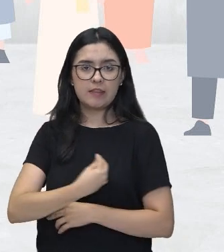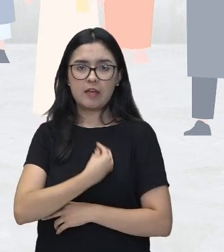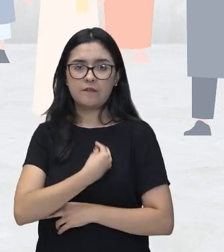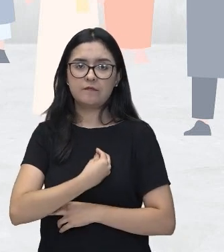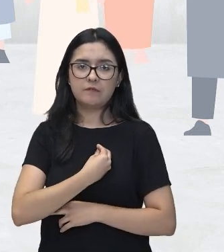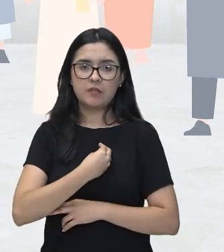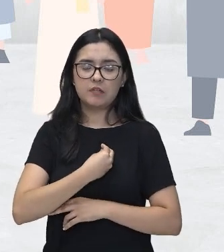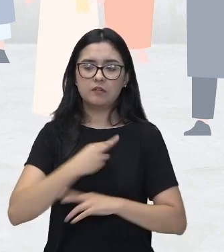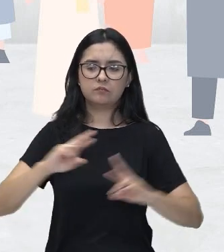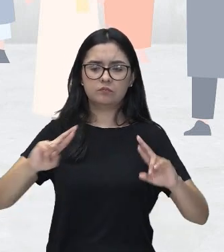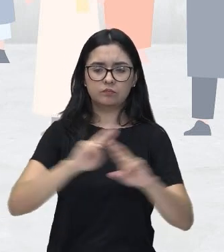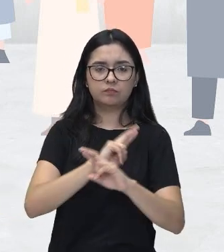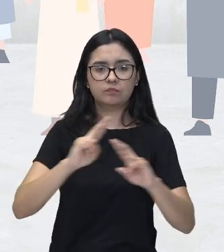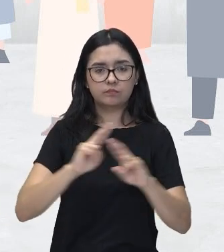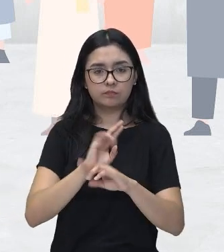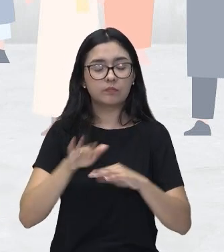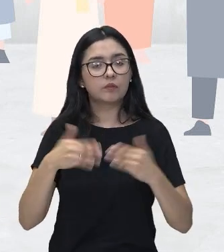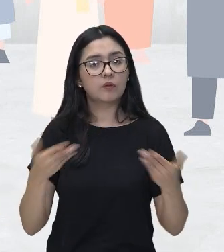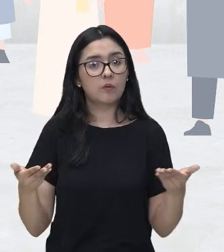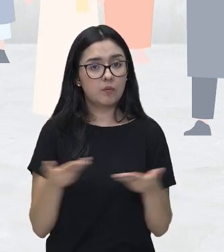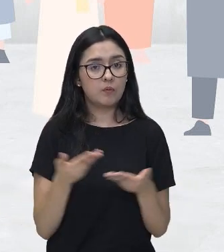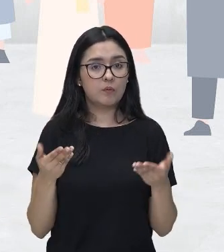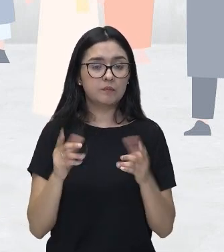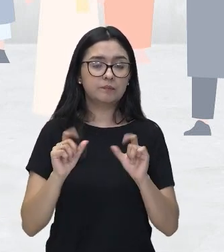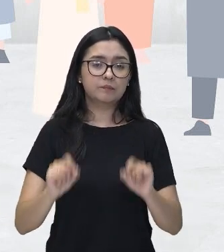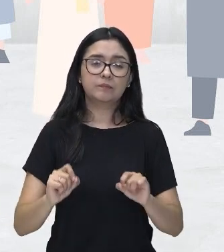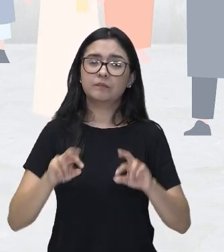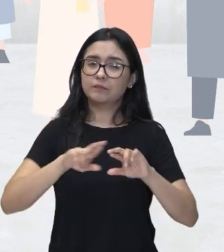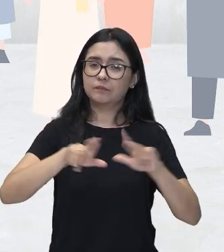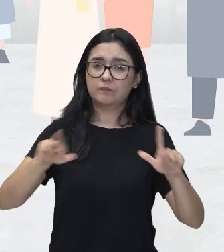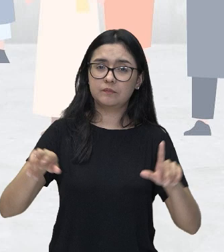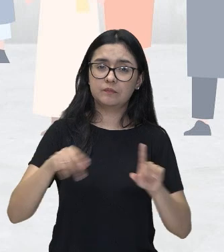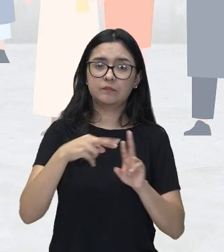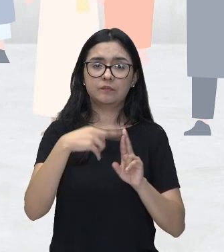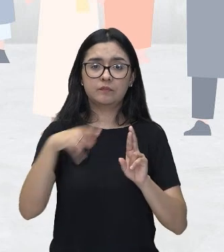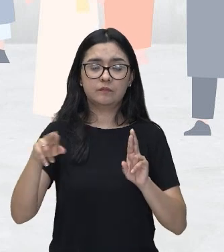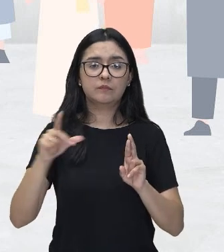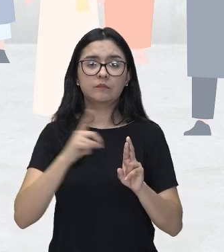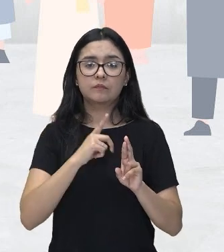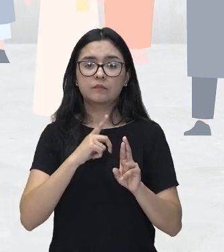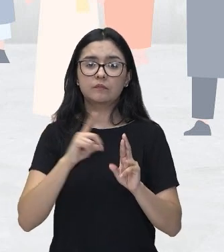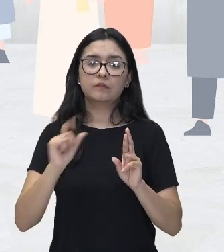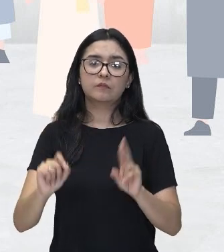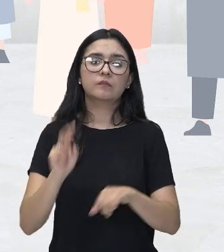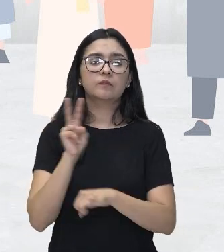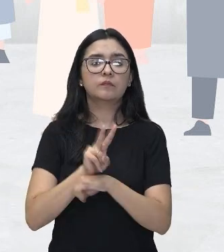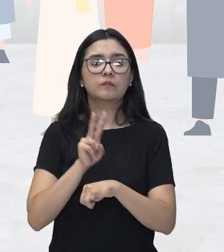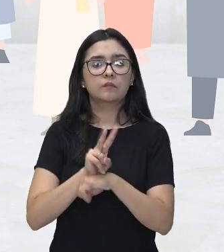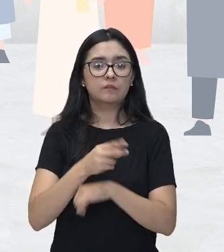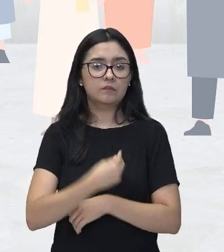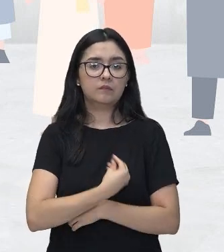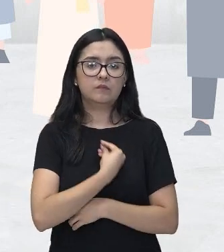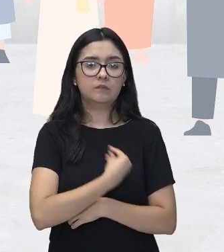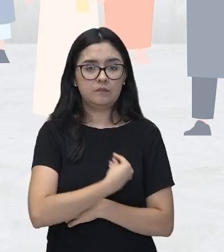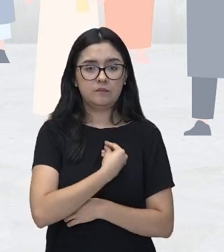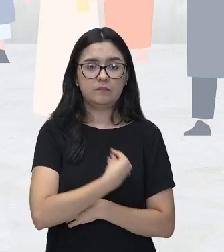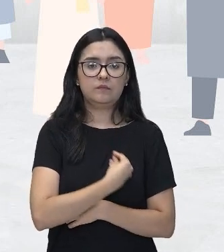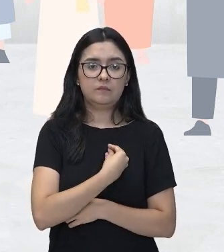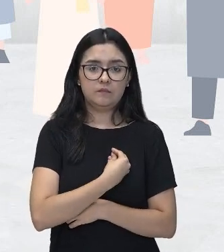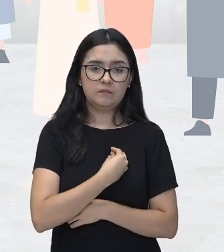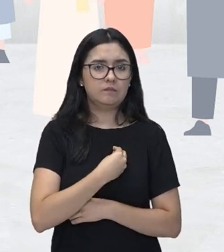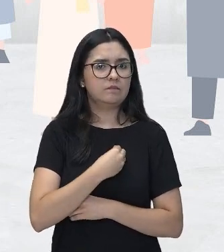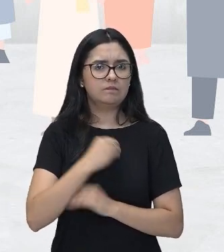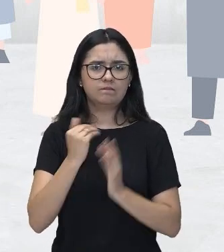Né? Atualmente, para as diferentes religiões, a preservação da vida está acima